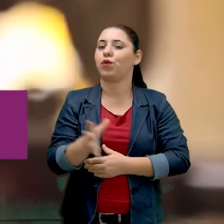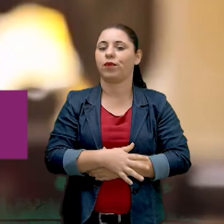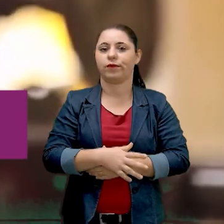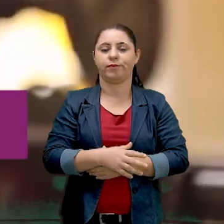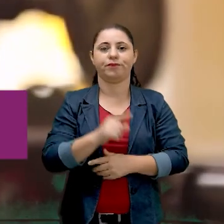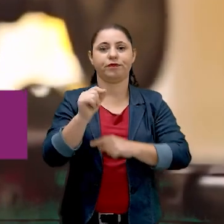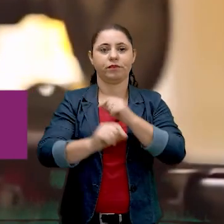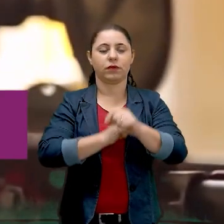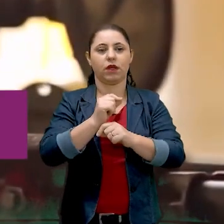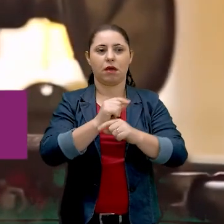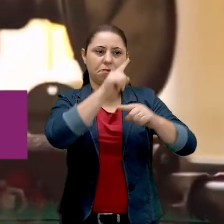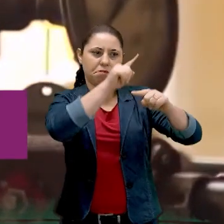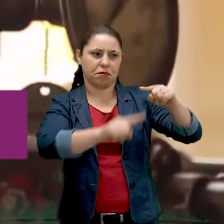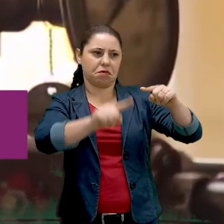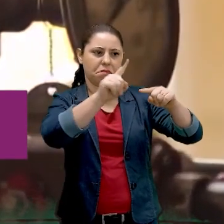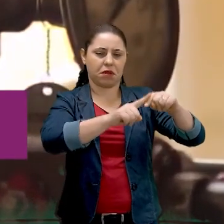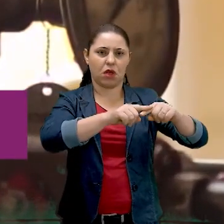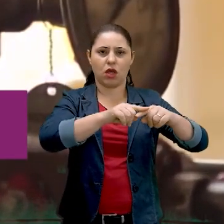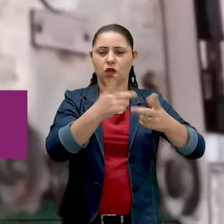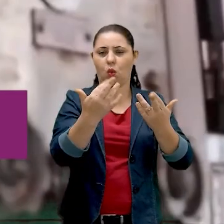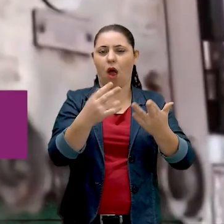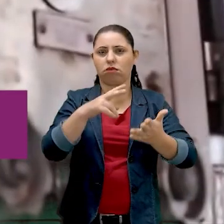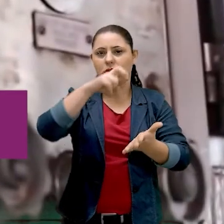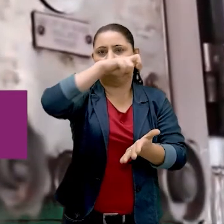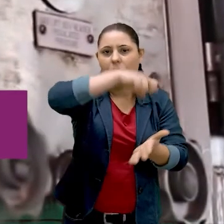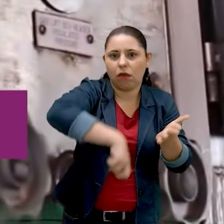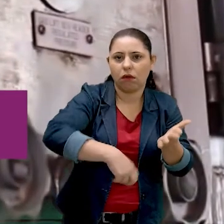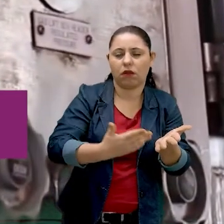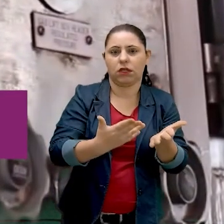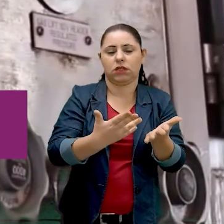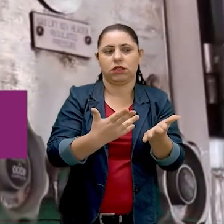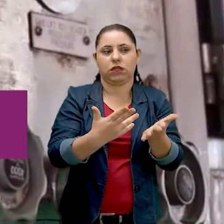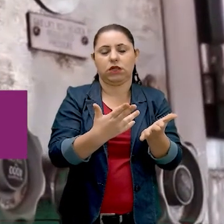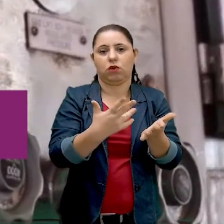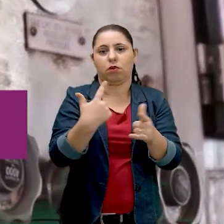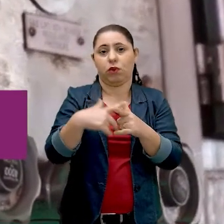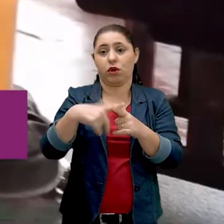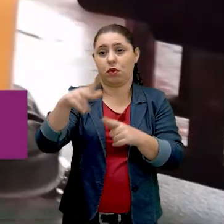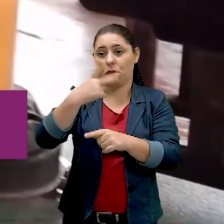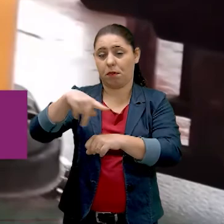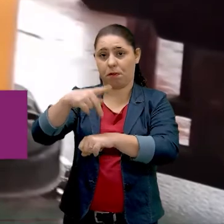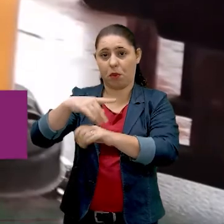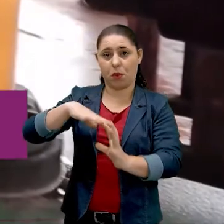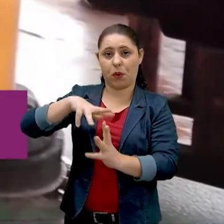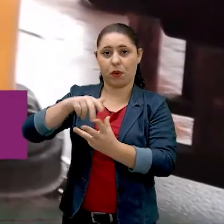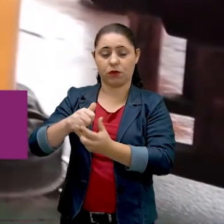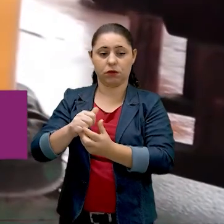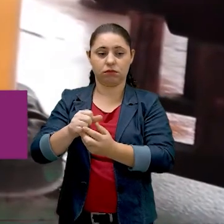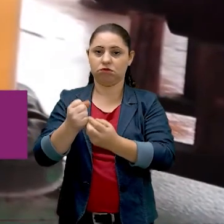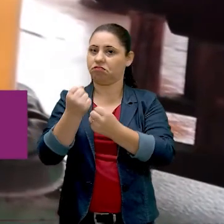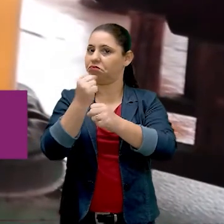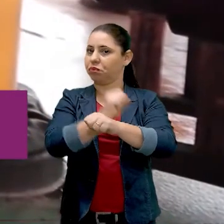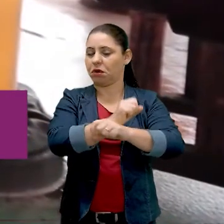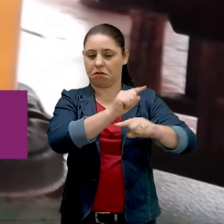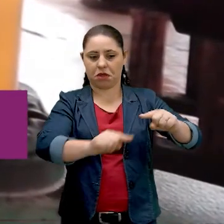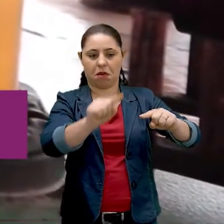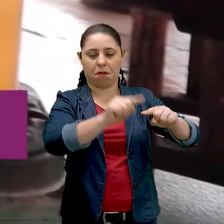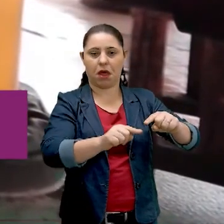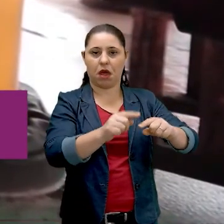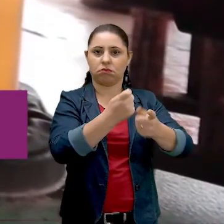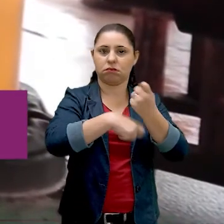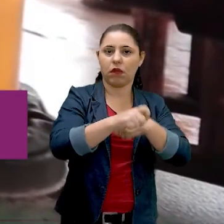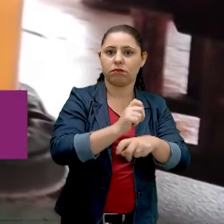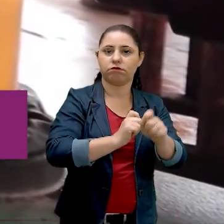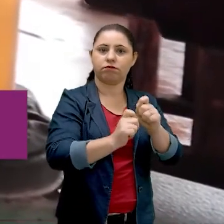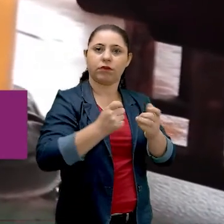últimos tempos, de sanções tão amplas, sanções tão graves, que elas vão pegando a